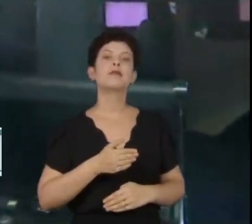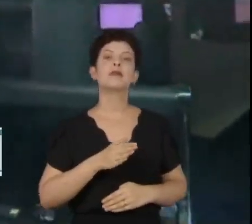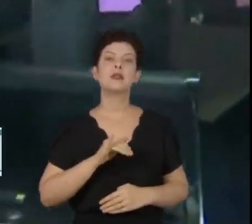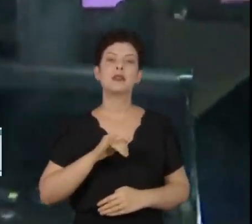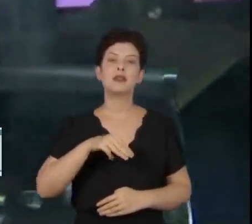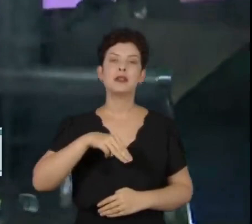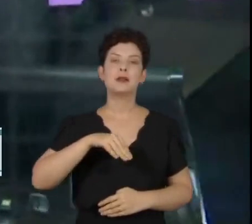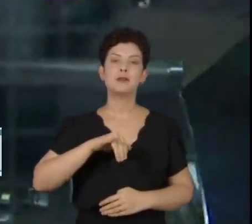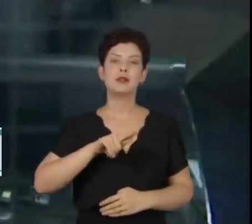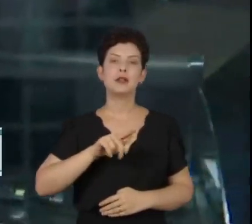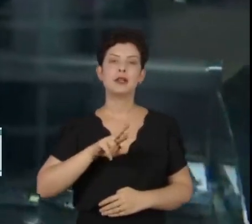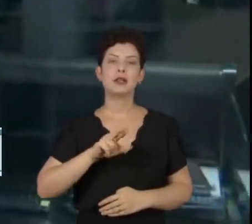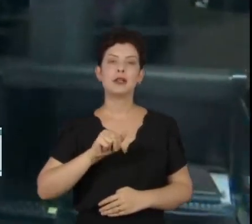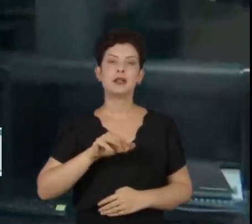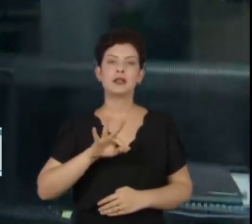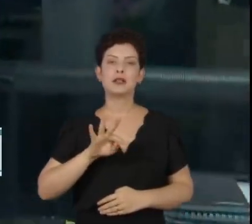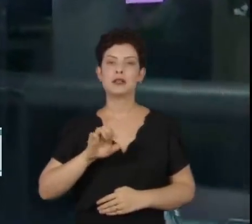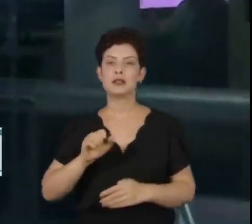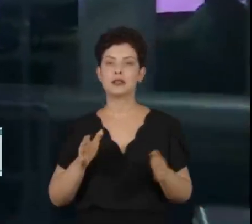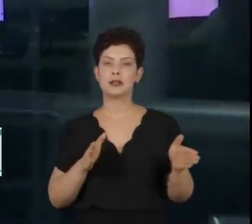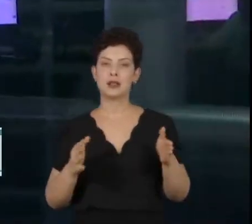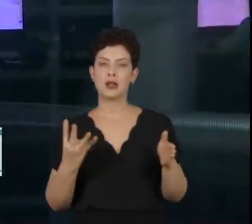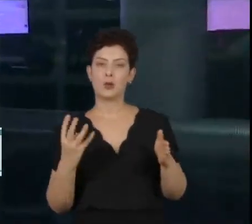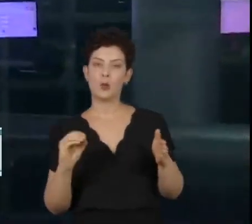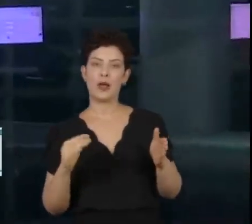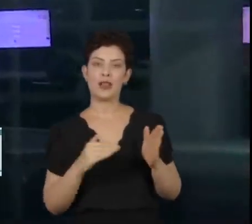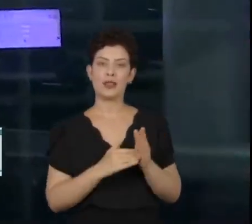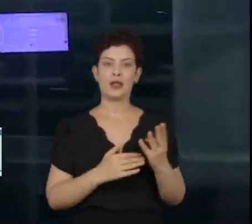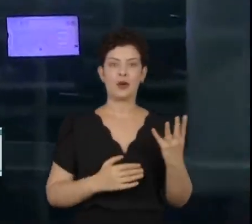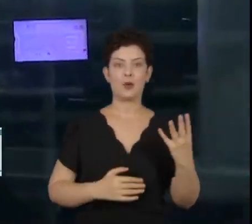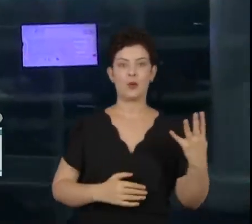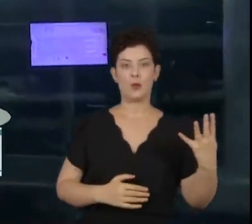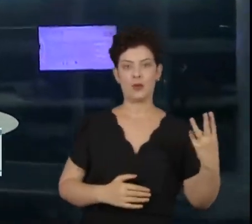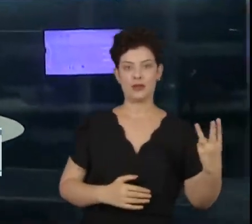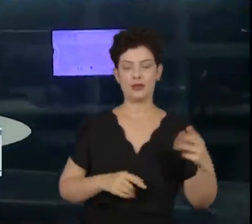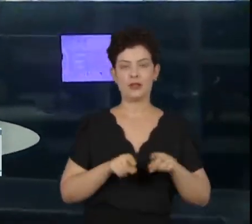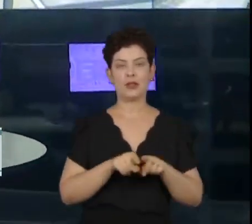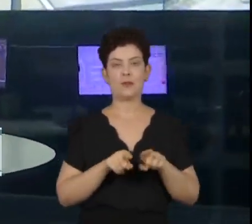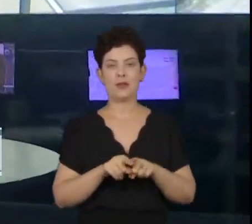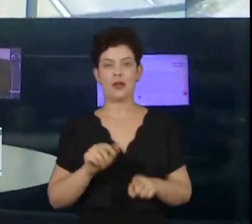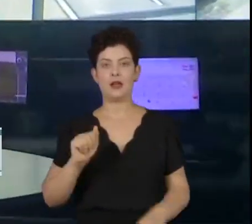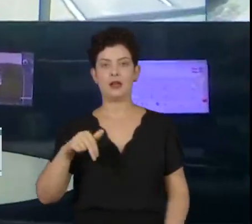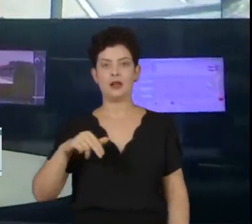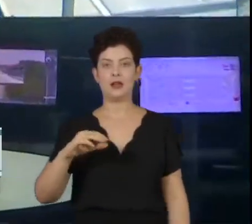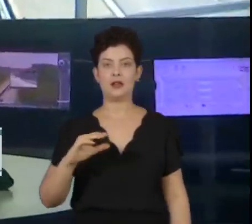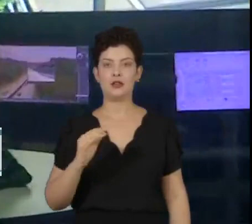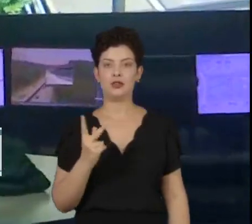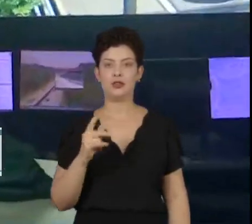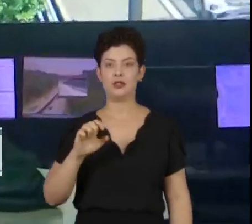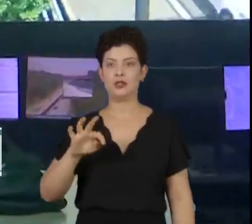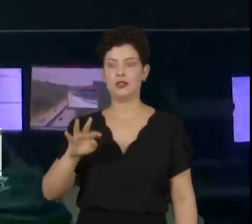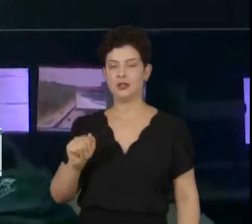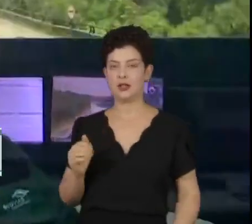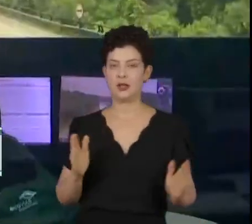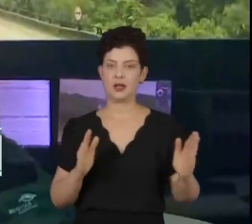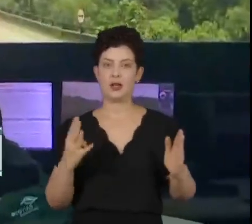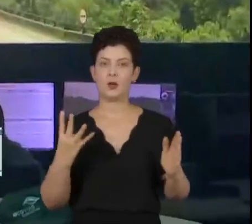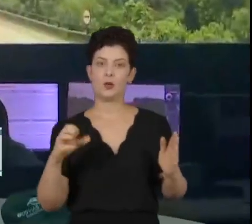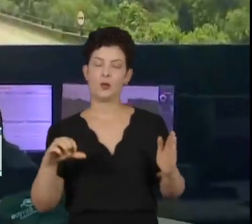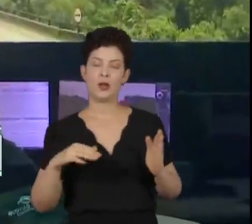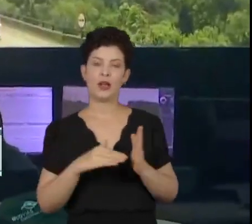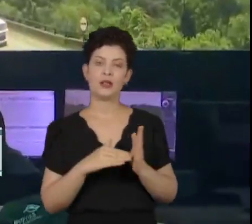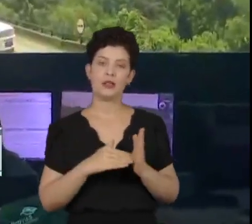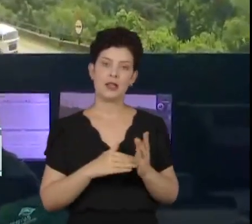KM 40 ao KM 43 e na Anchieta do KM 59 ao do KM 49 ao